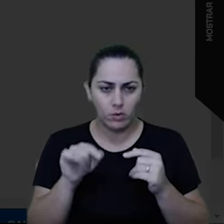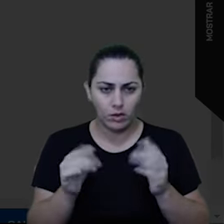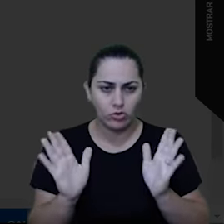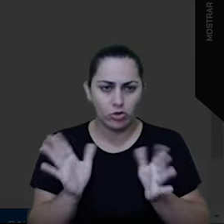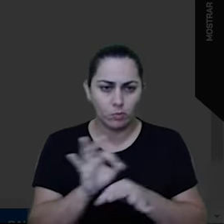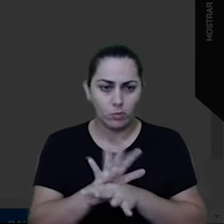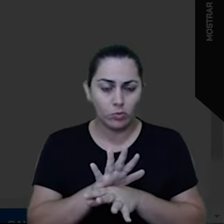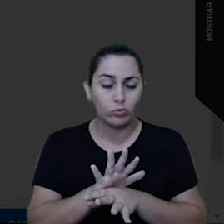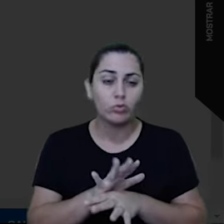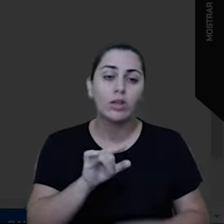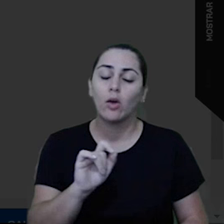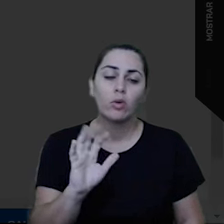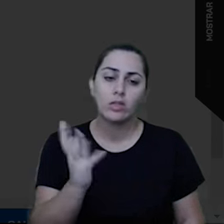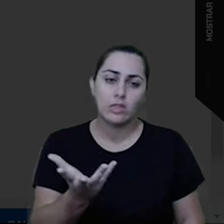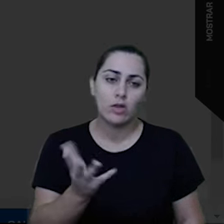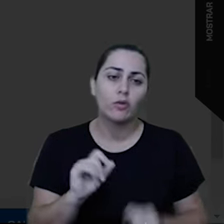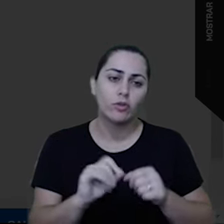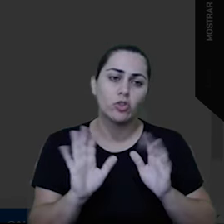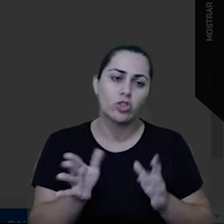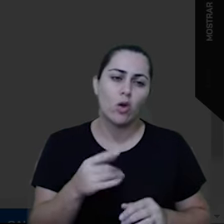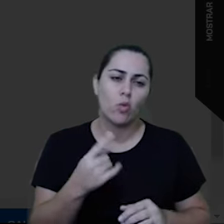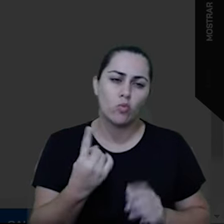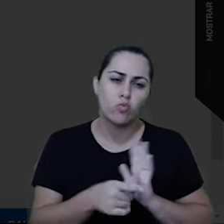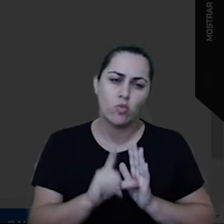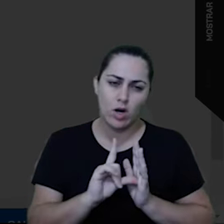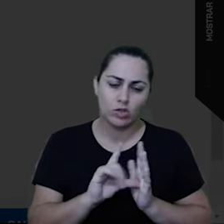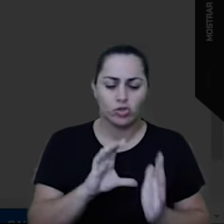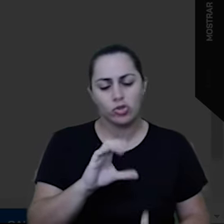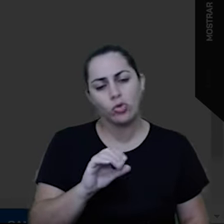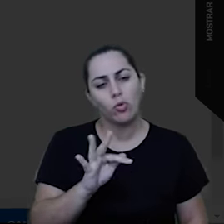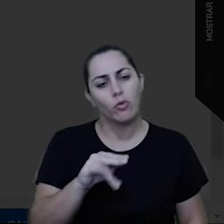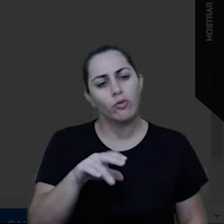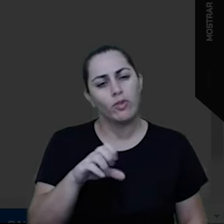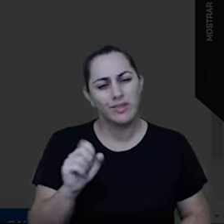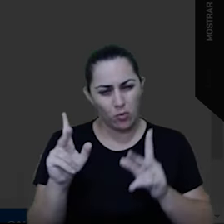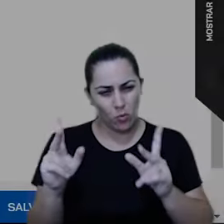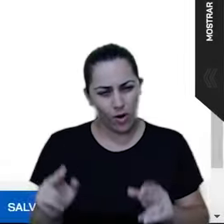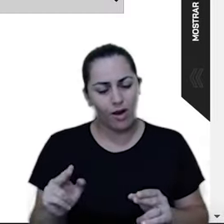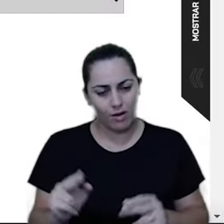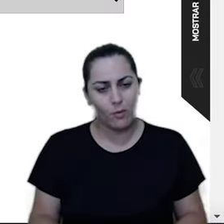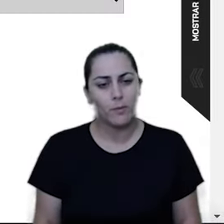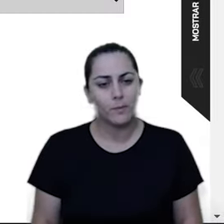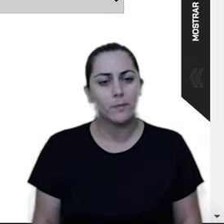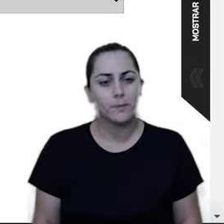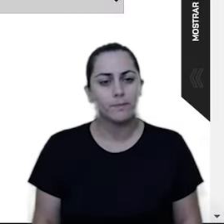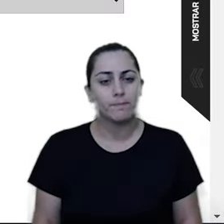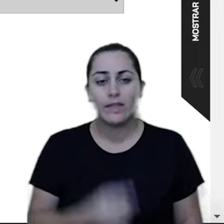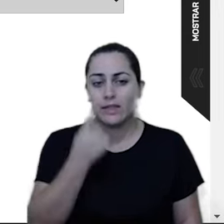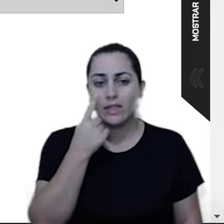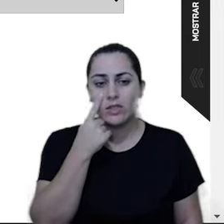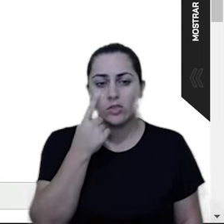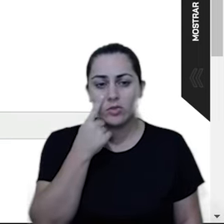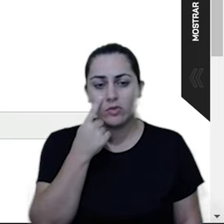fiscal aqui ó que que foi né eu já fiz um já tem algum cofins aqui feito com essa mesma orientação então ai